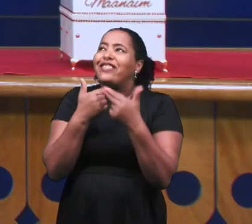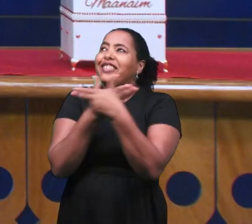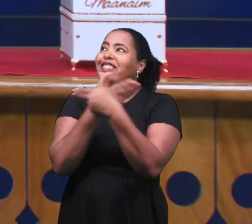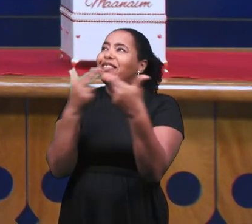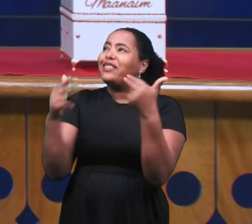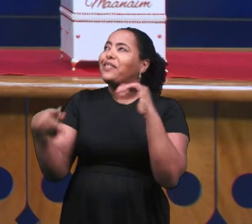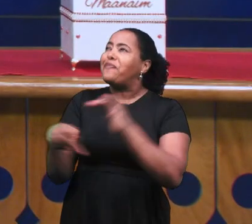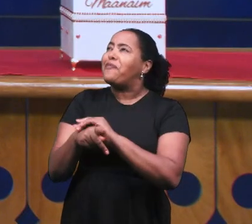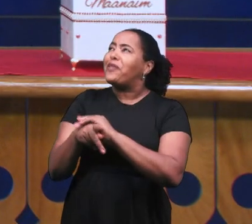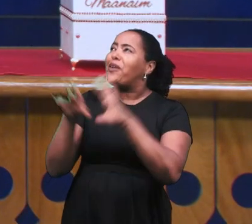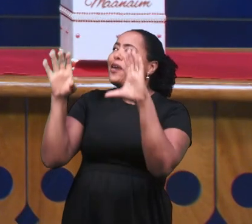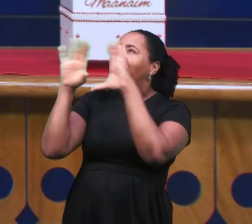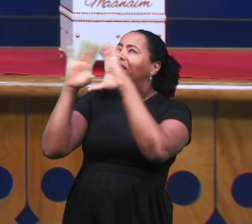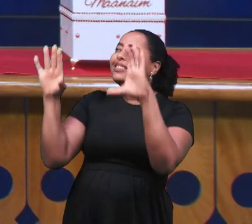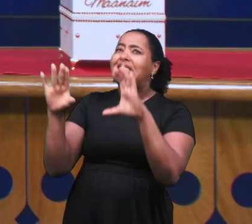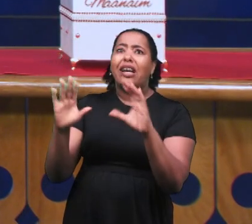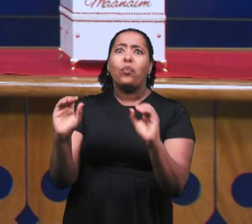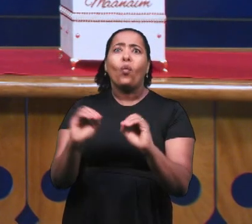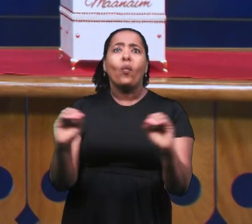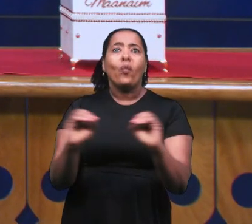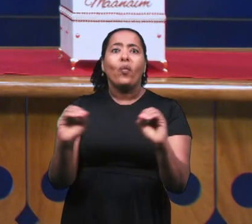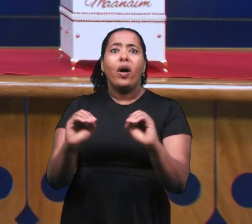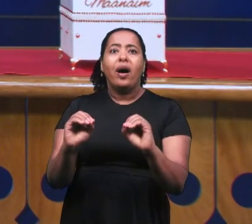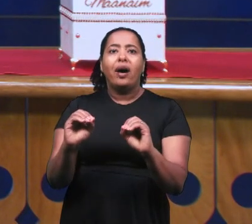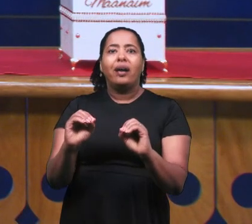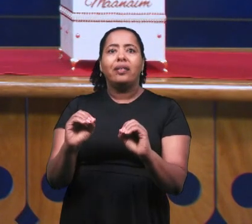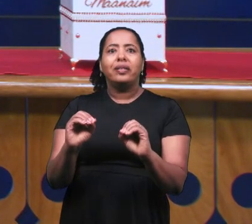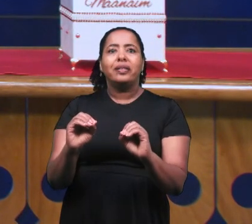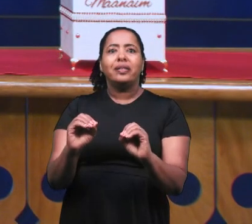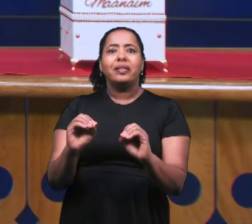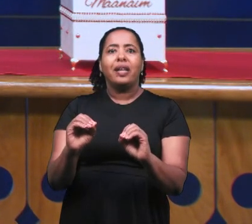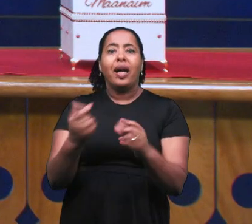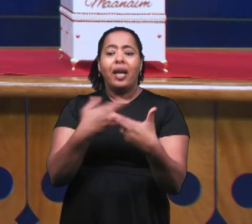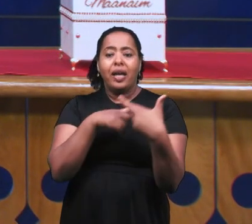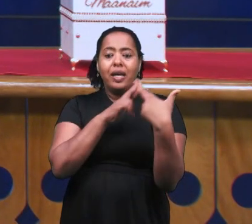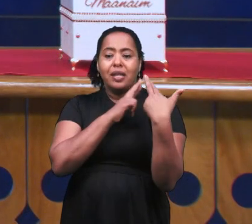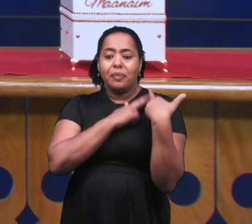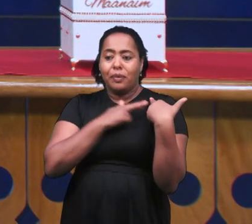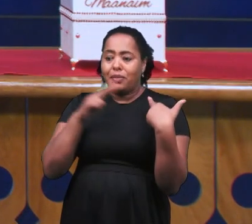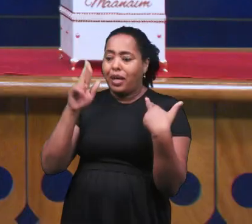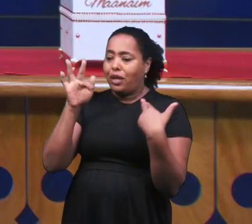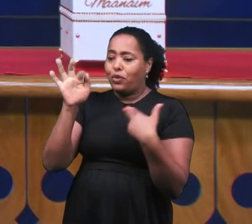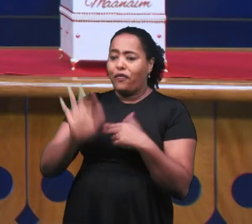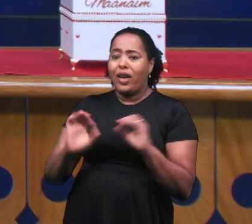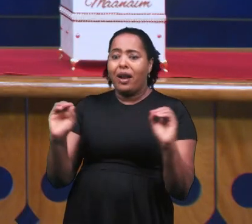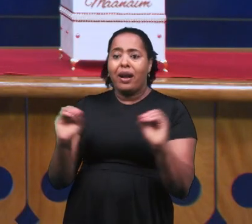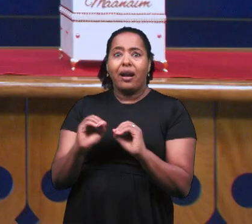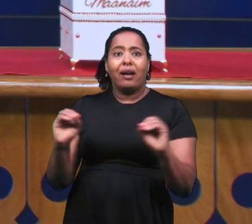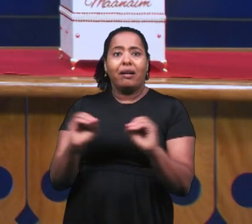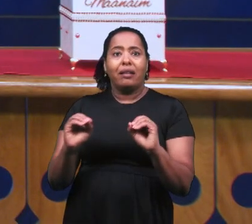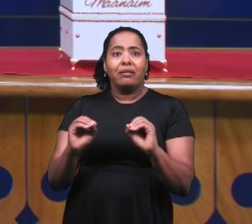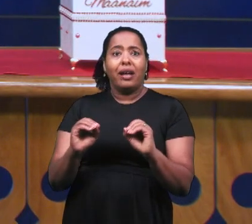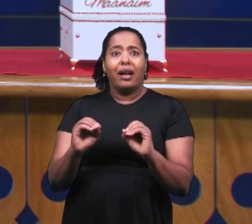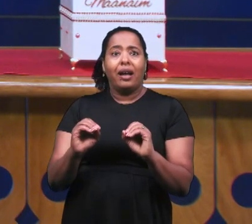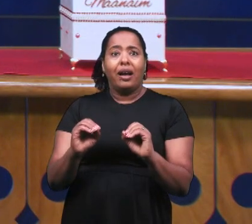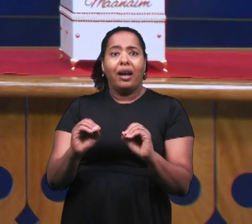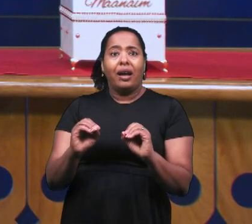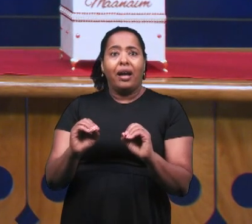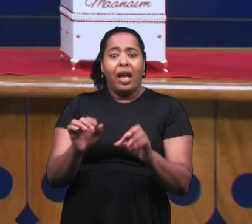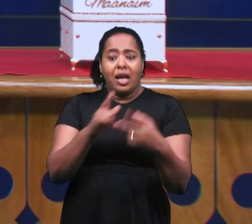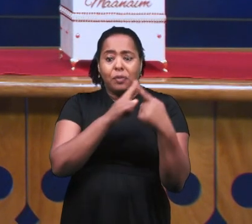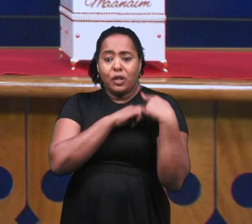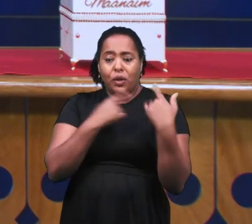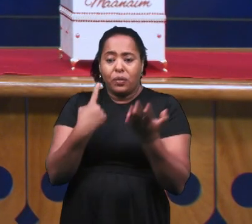nenhum compromisso com a fé. A filosofia não tem compromisso com a Bíblia, com o Deus